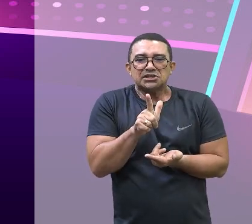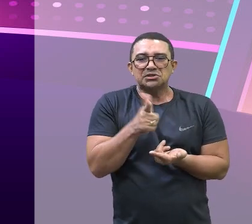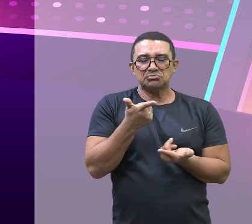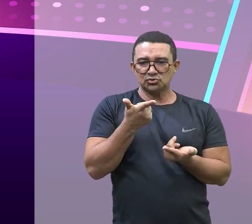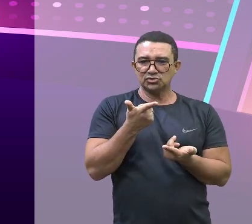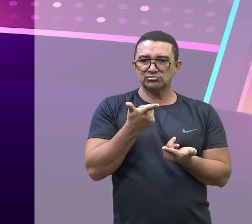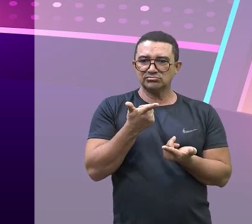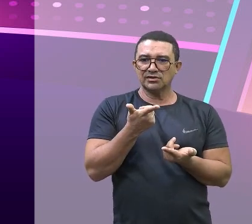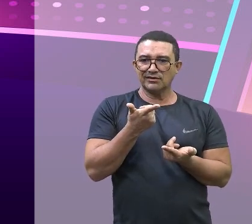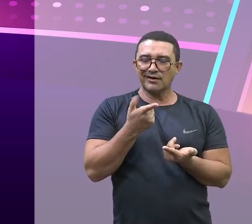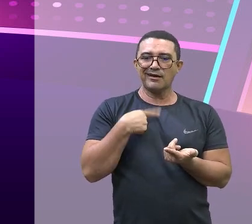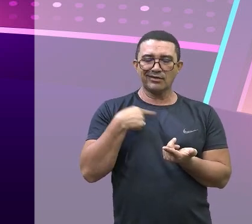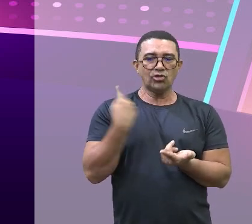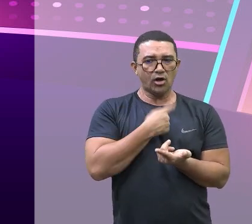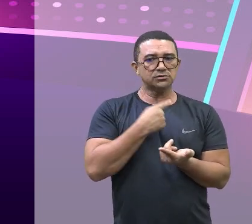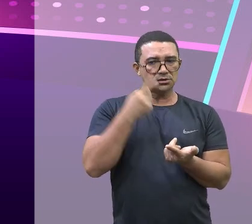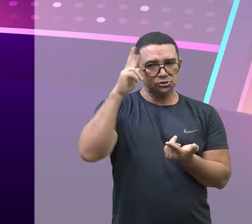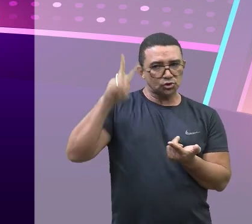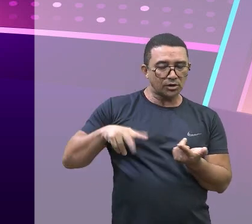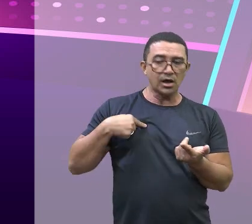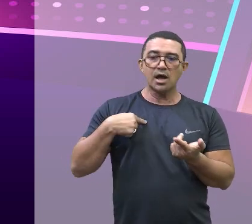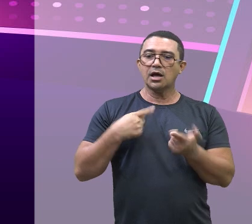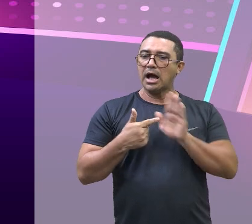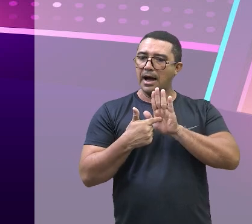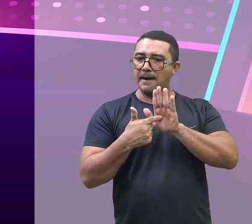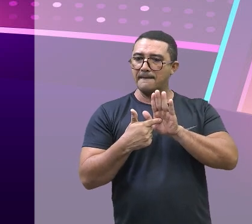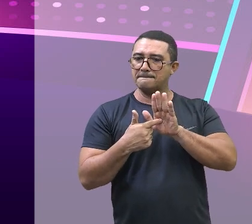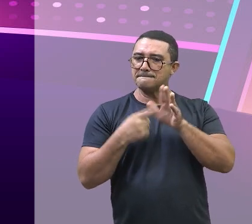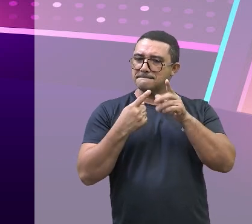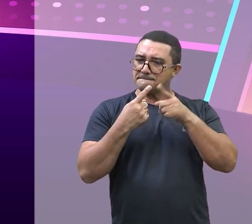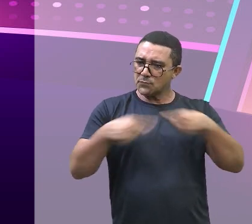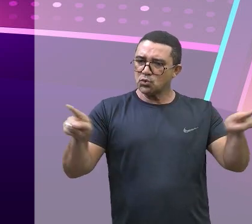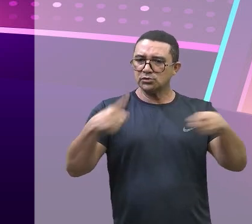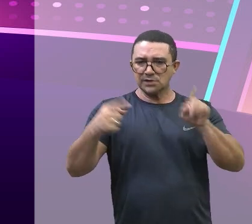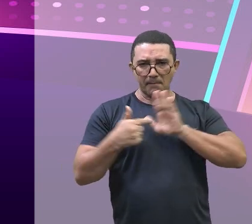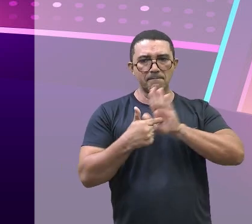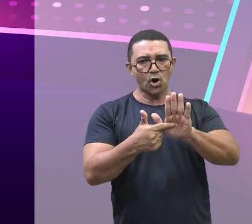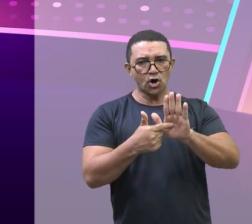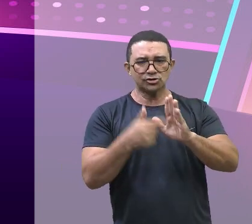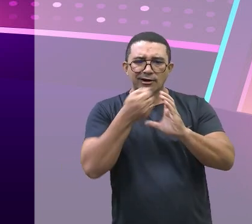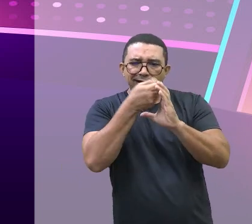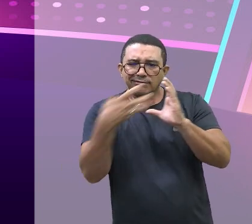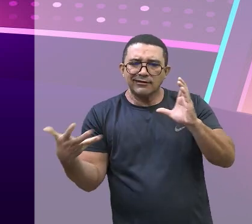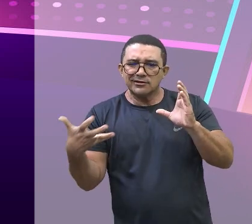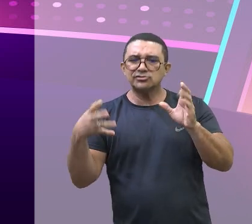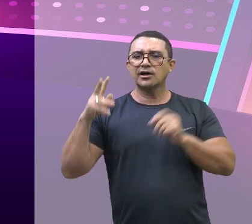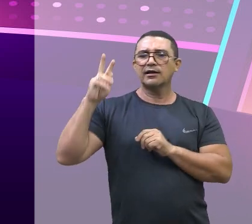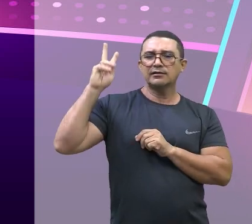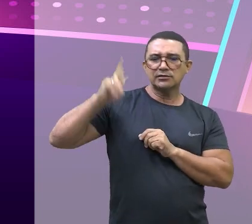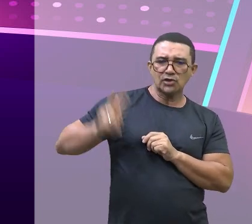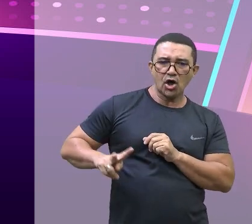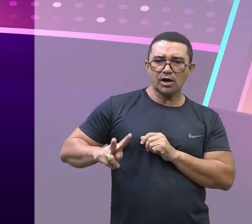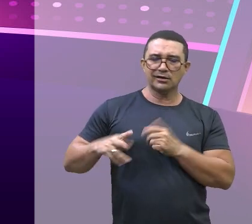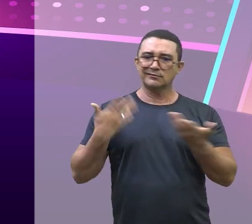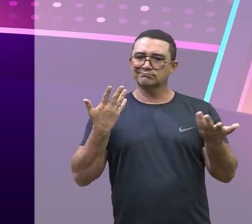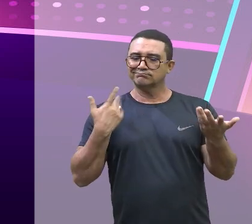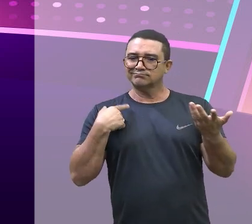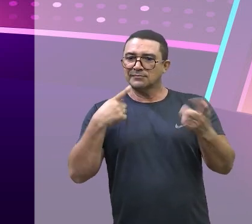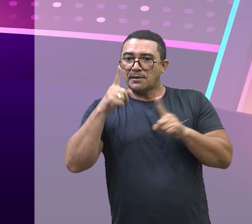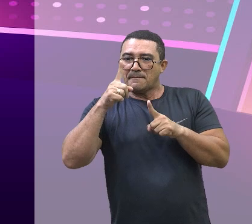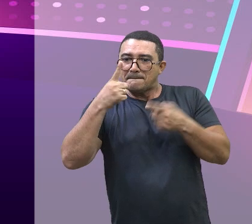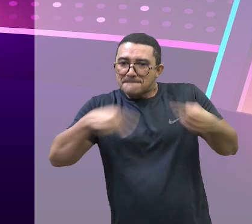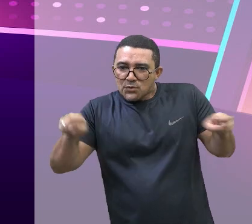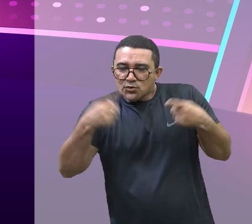nossa história. E a música, ela revela esse traço histórico. E aí entra todo o ritmo. É a música religiosa,